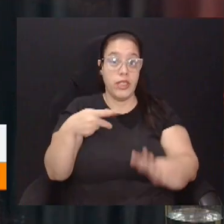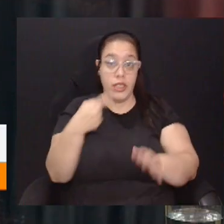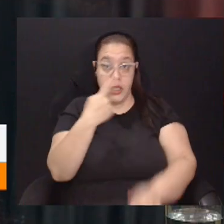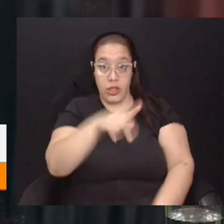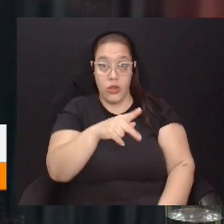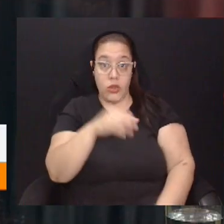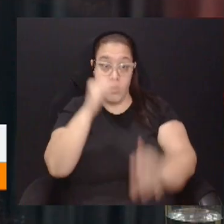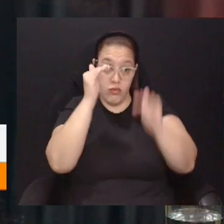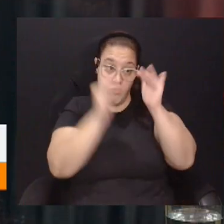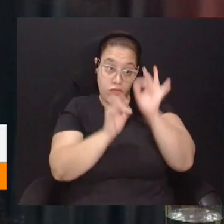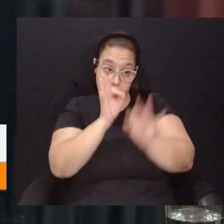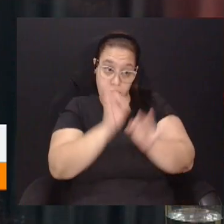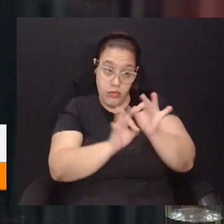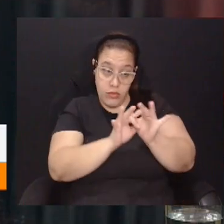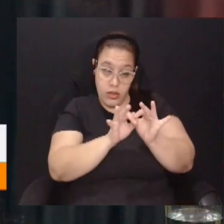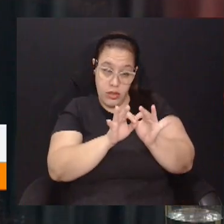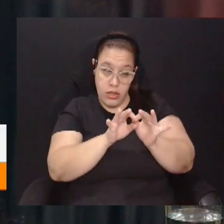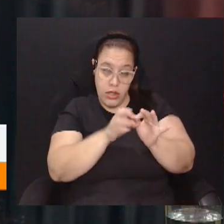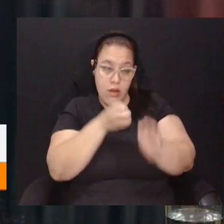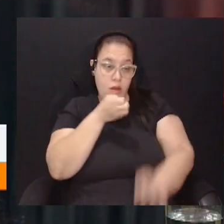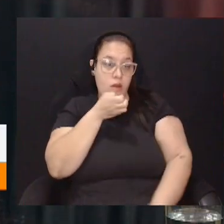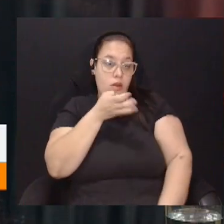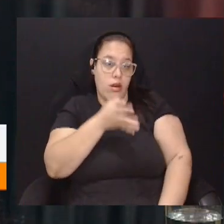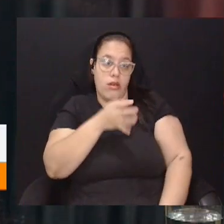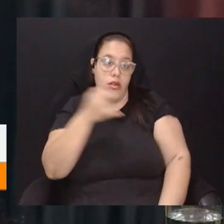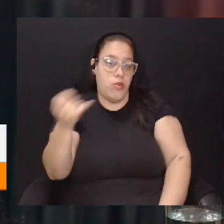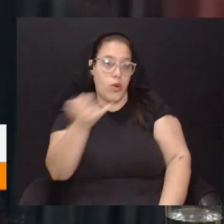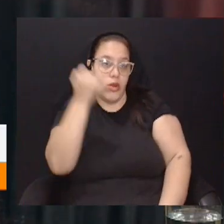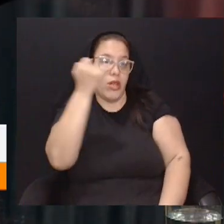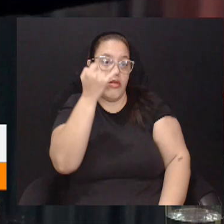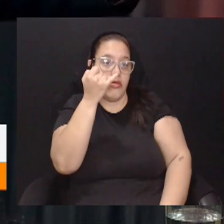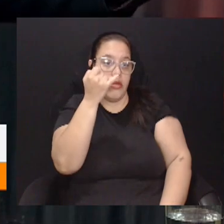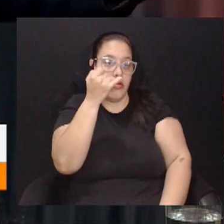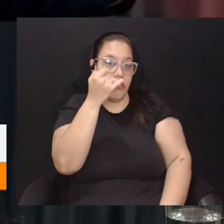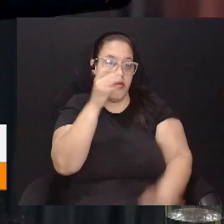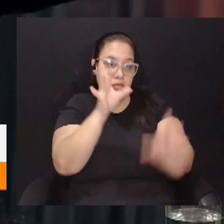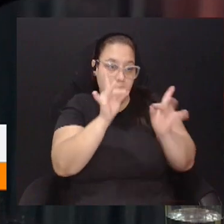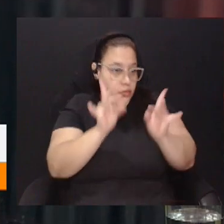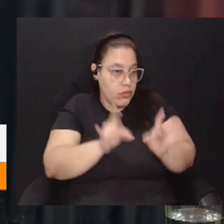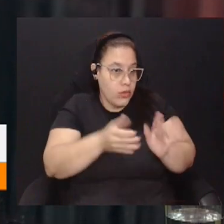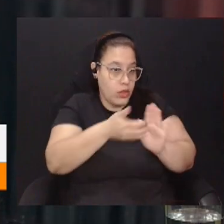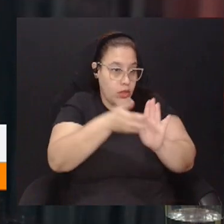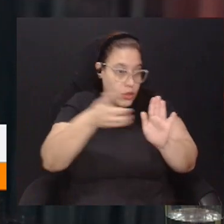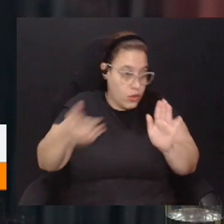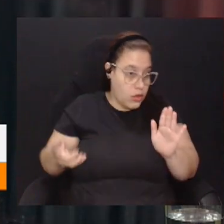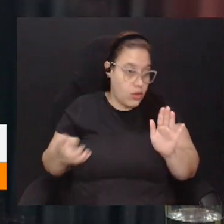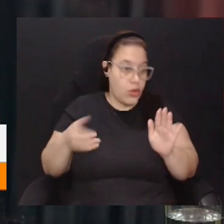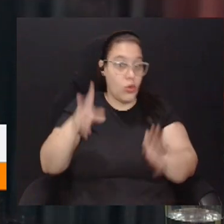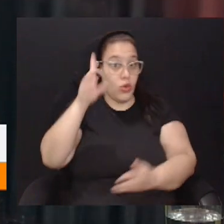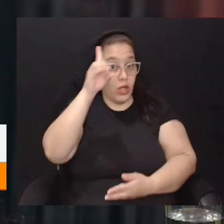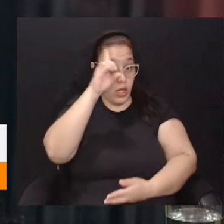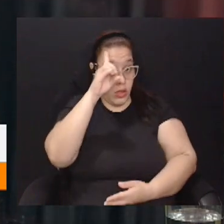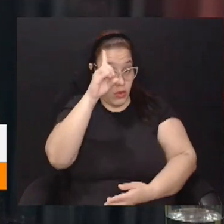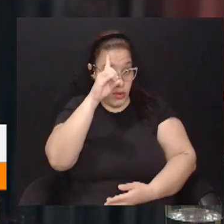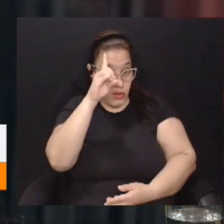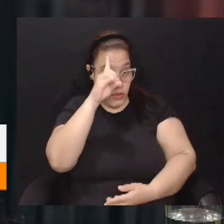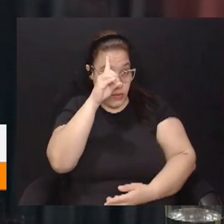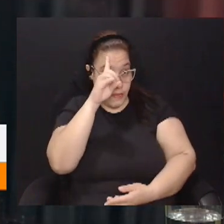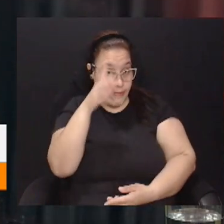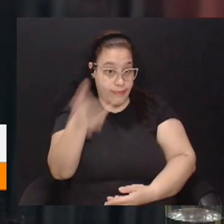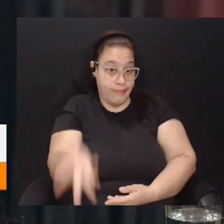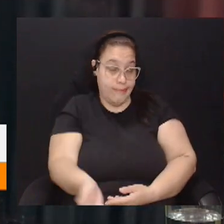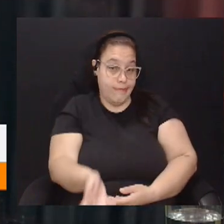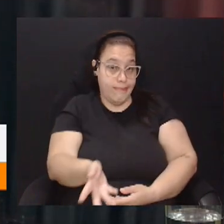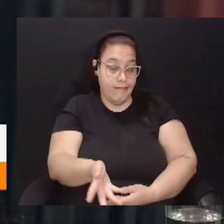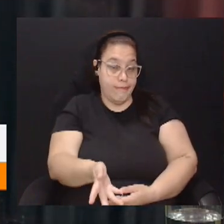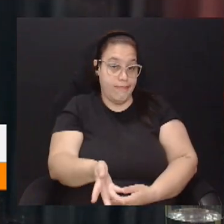seria algo sacro, algo importante, algo tirado do seu cotidiano. Sim. Então, apesar de nós